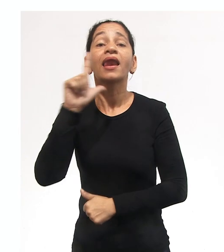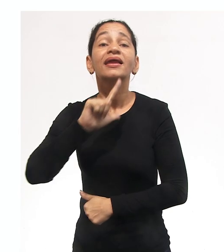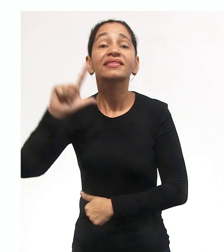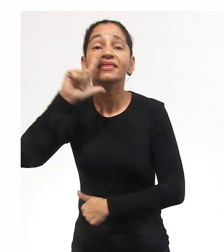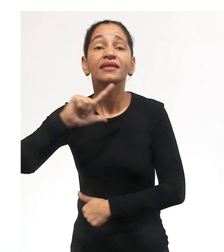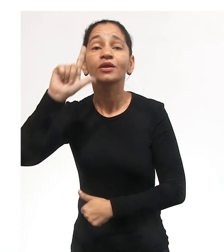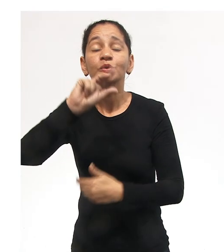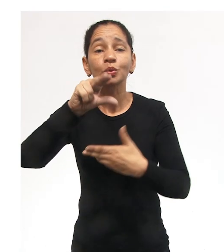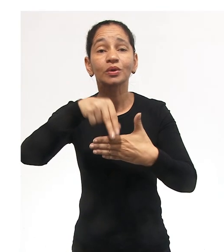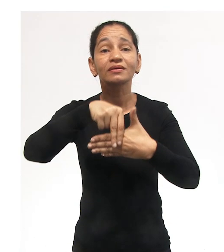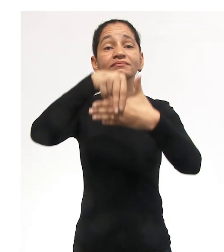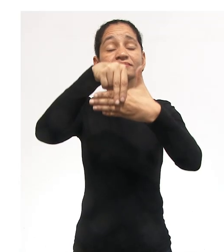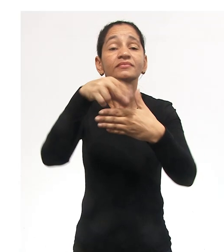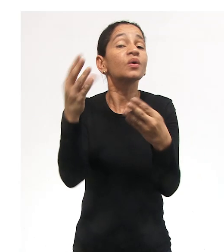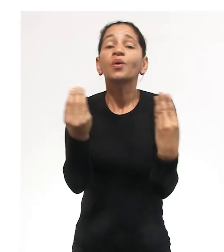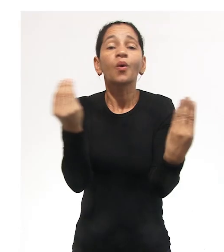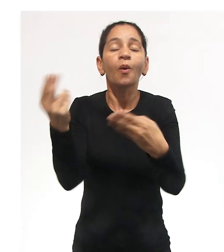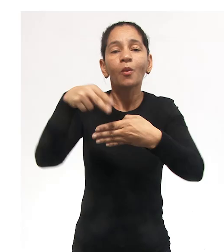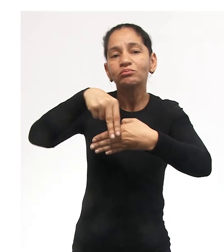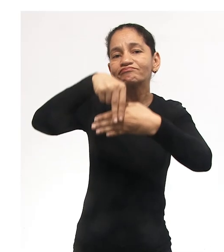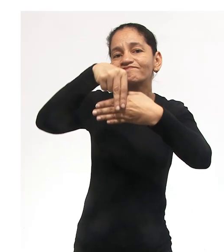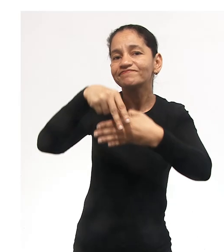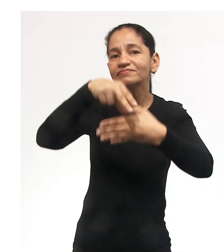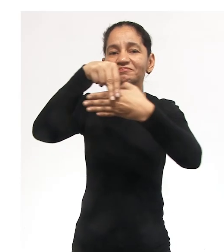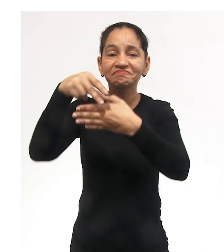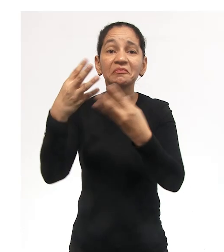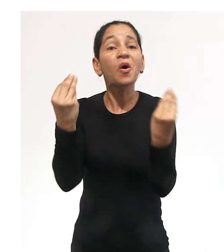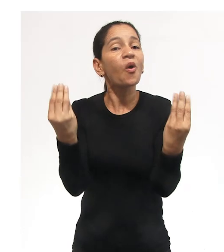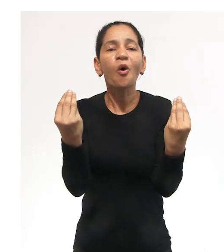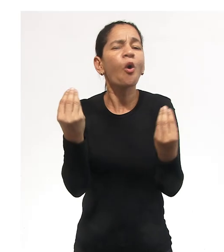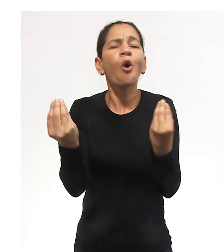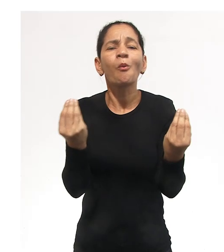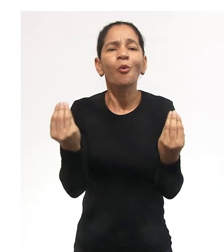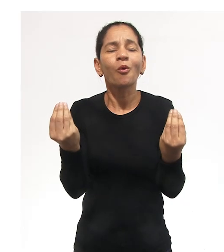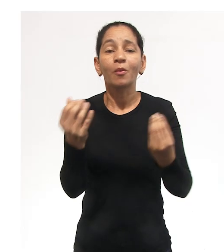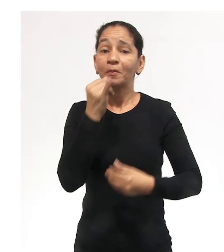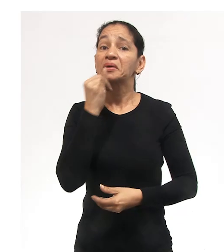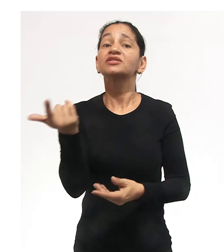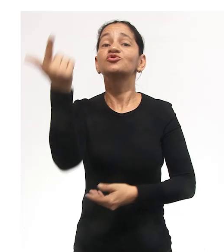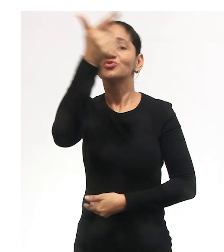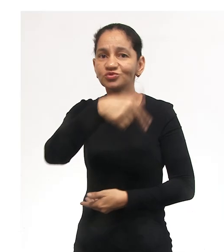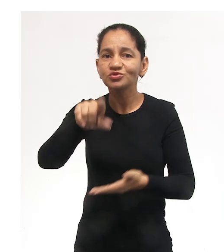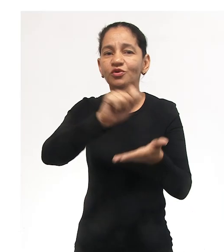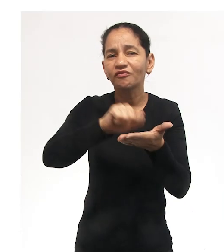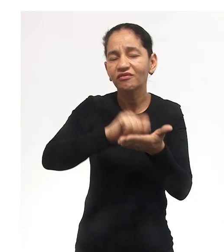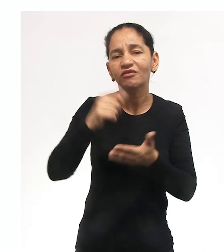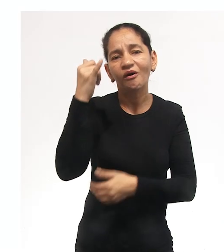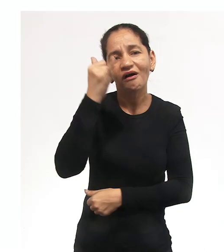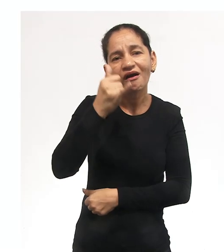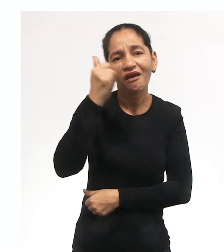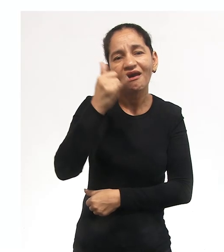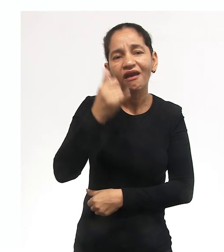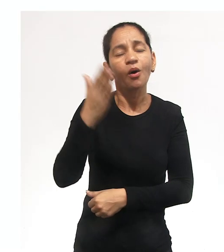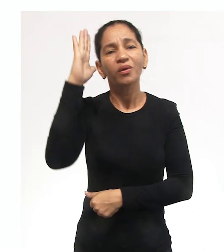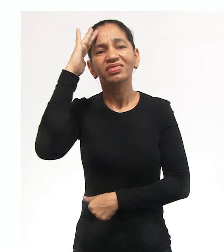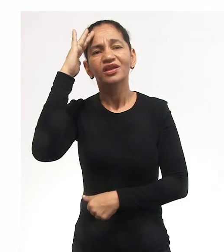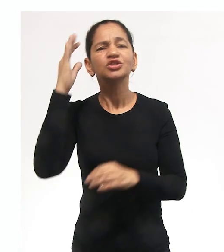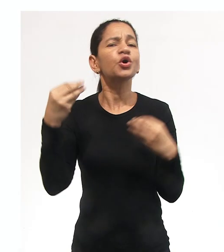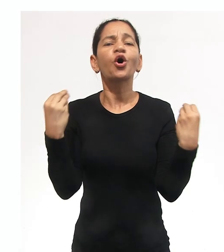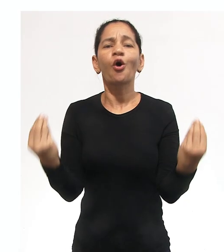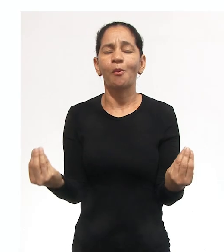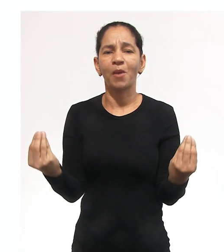cordel para nós, certo? Aqui mais algumas imagens, leitura e reescrita das histórias,